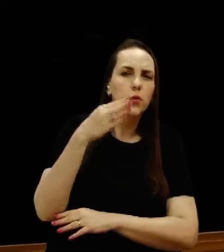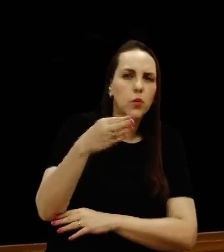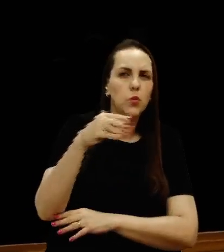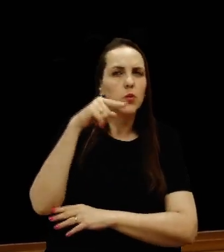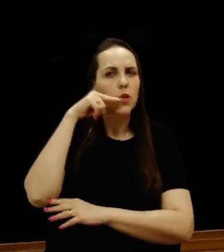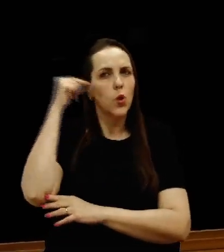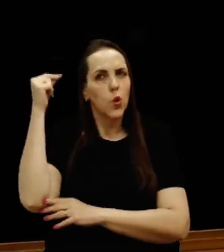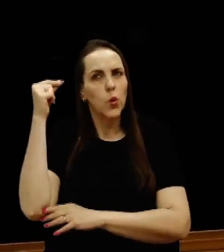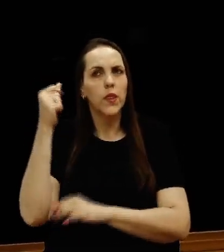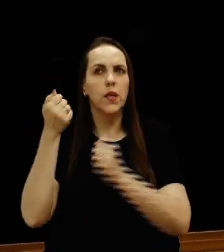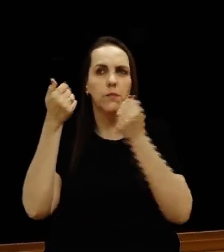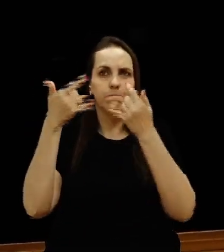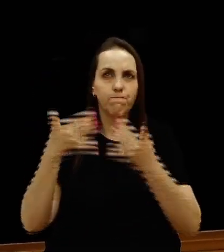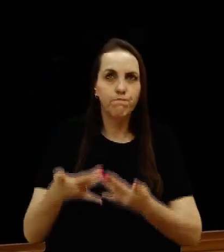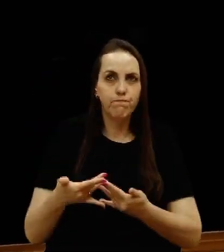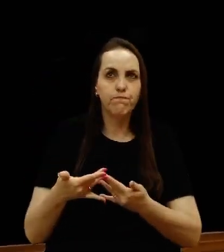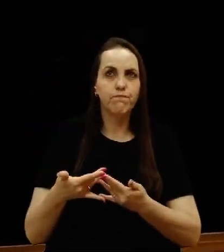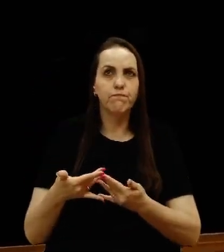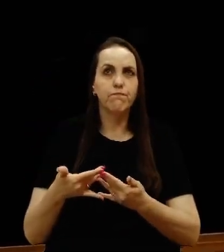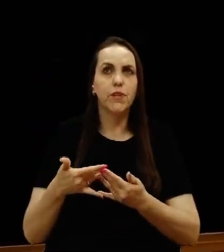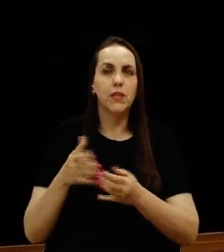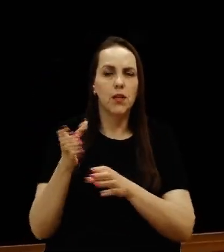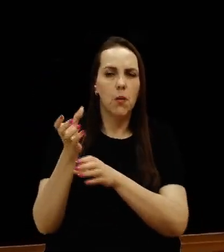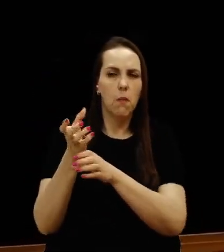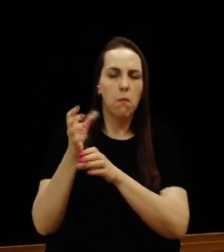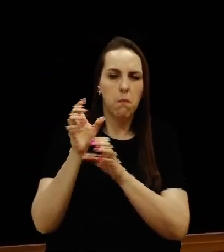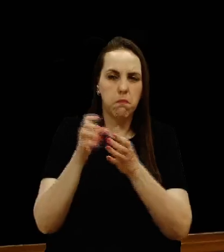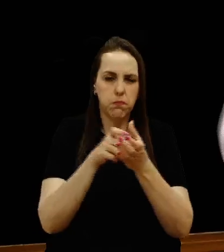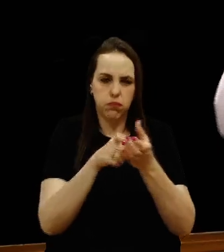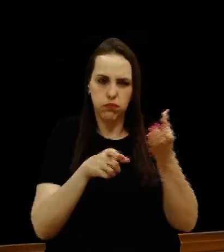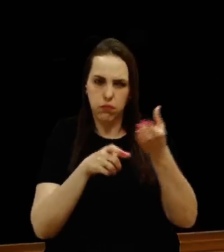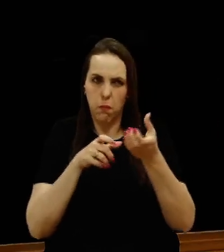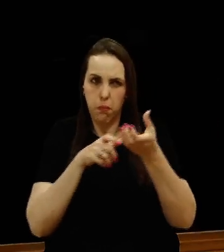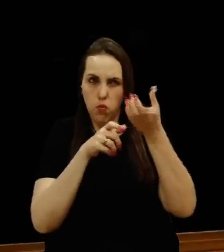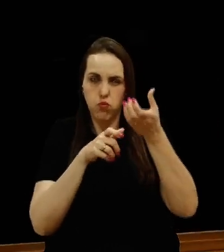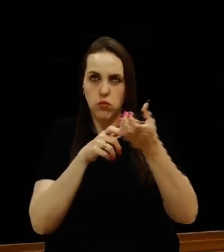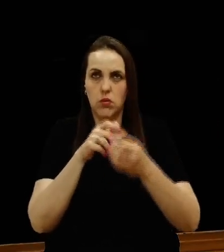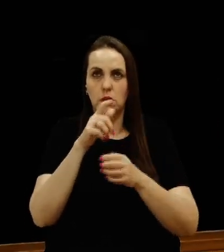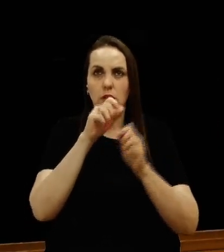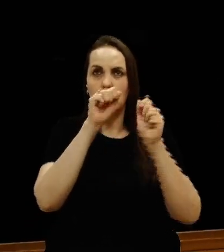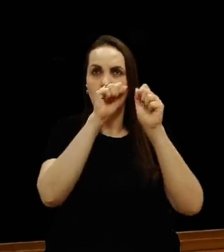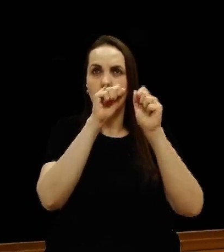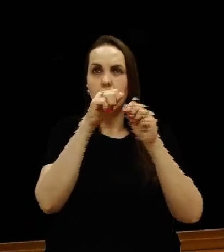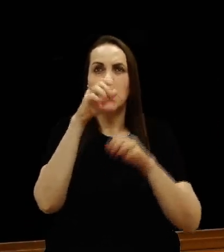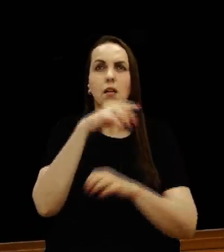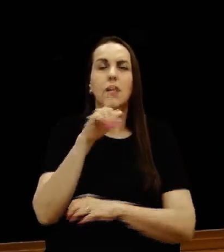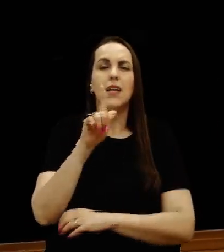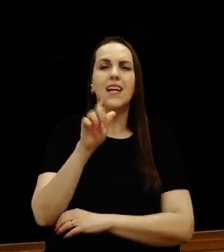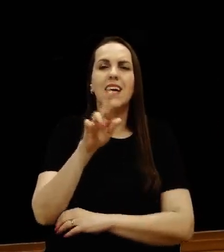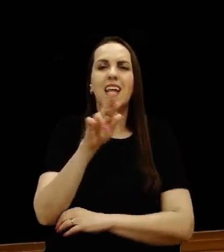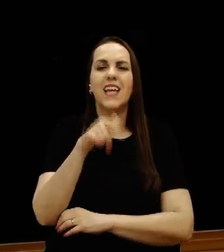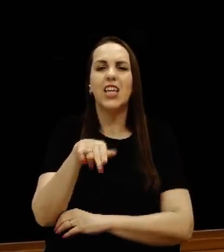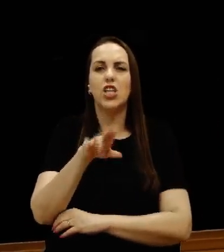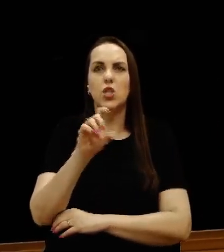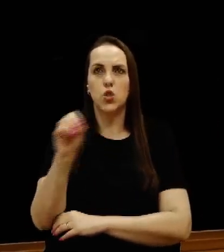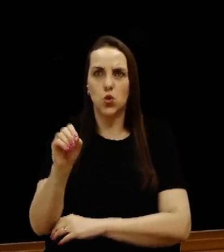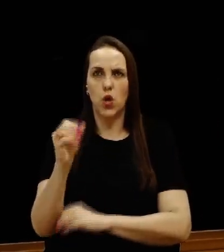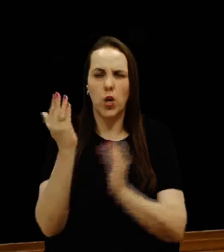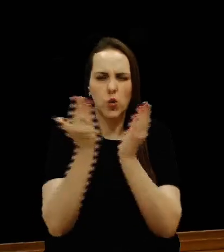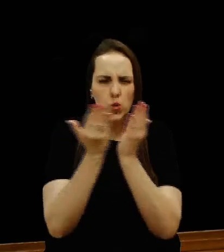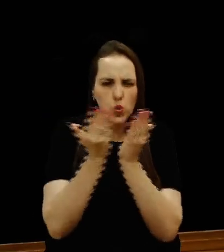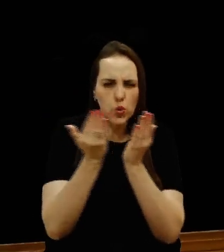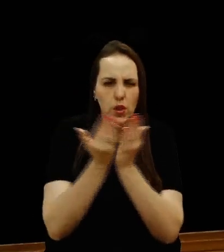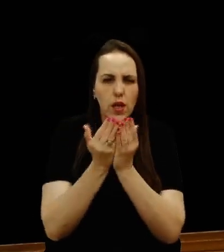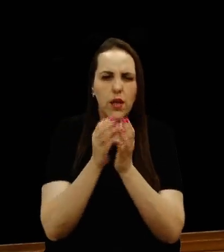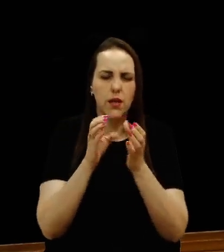sobre canhões de granizo. Sábado de manhã, fiquei a manhã inteira estudando a diferença entre o canhão químico, o canhão físico, a